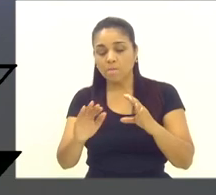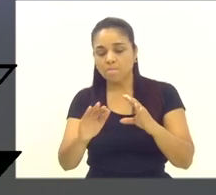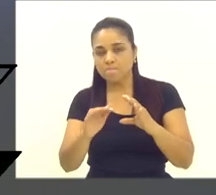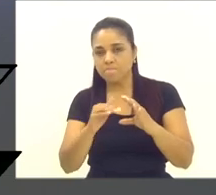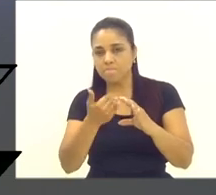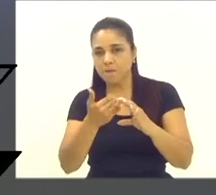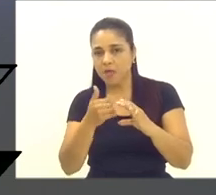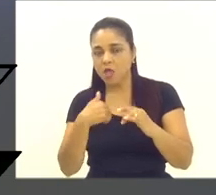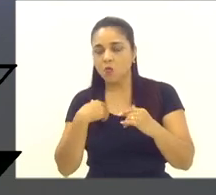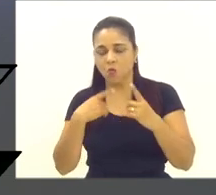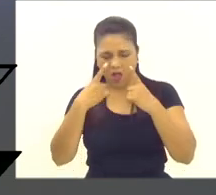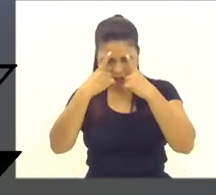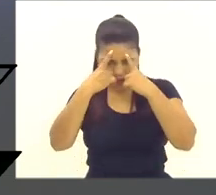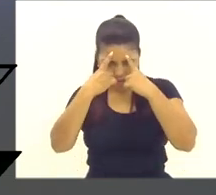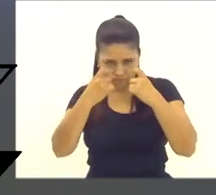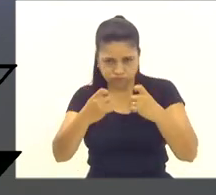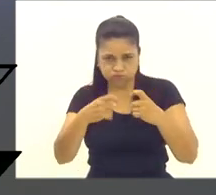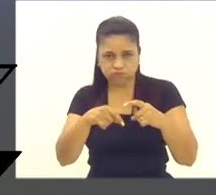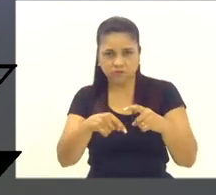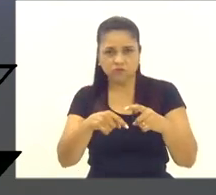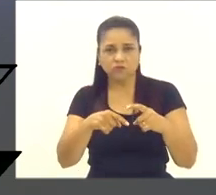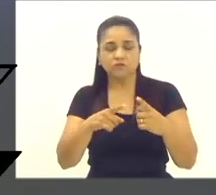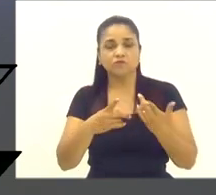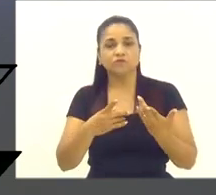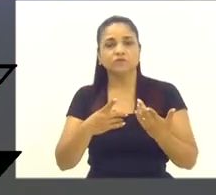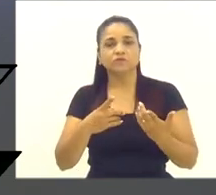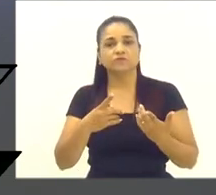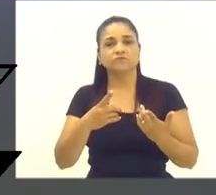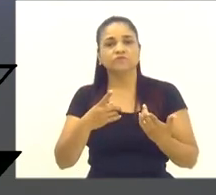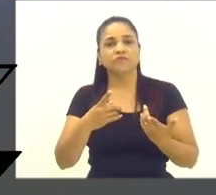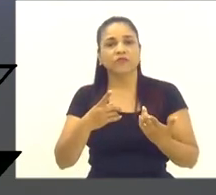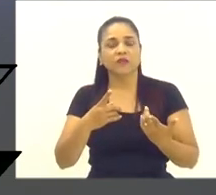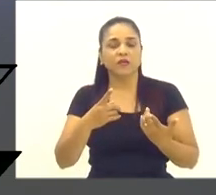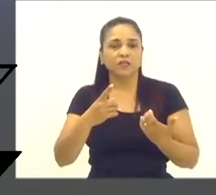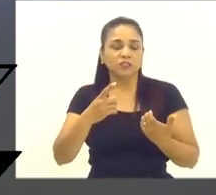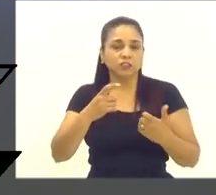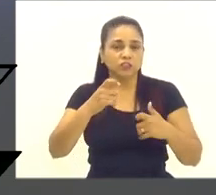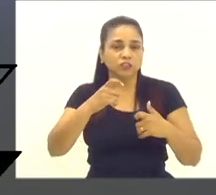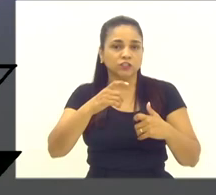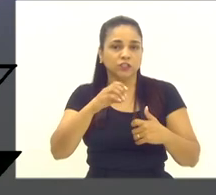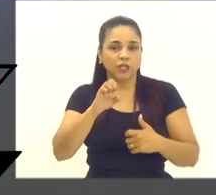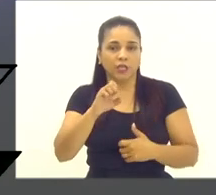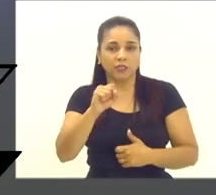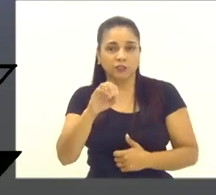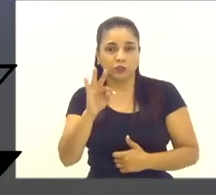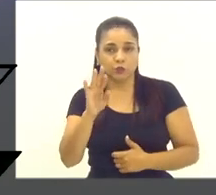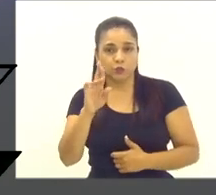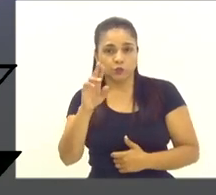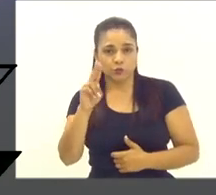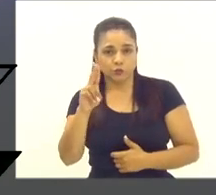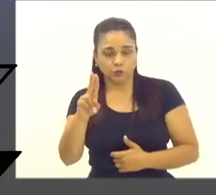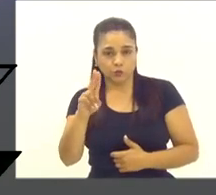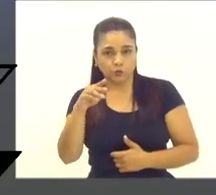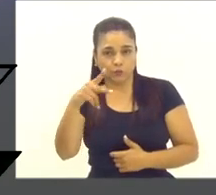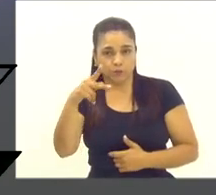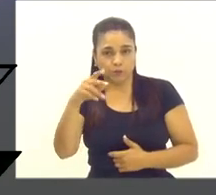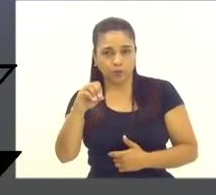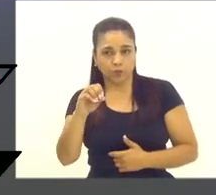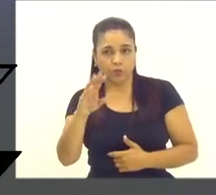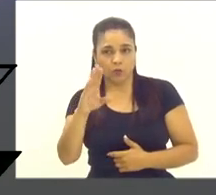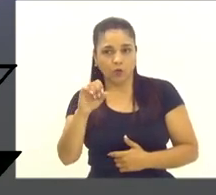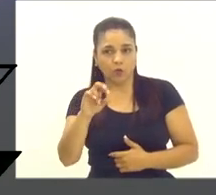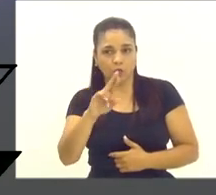um conteúdo muito agressivo é o estupro corretivo porque a vereadora Mônica Benício é